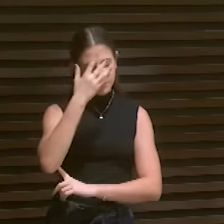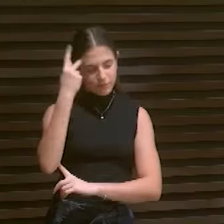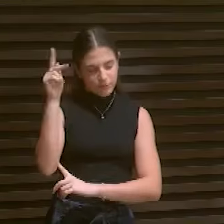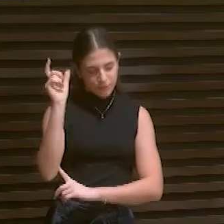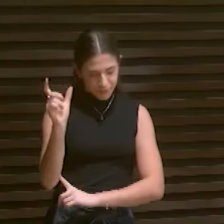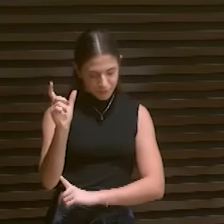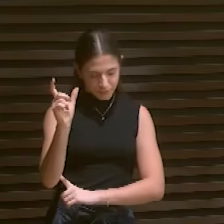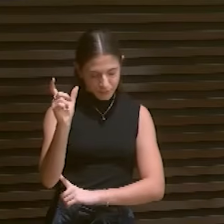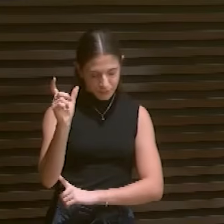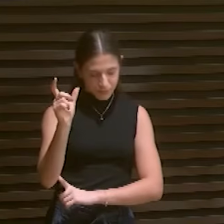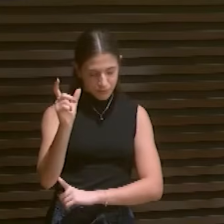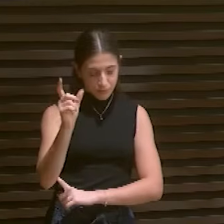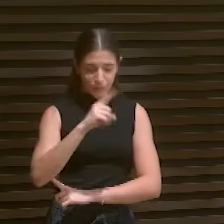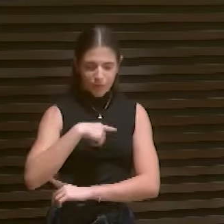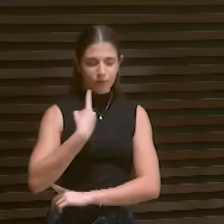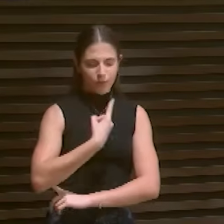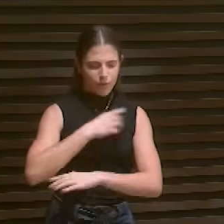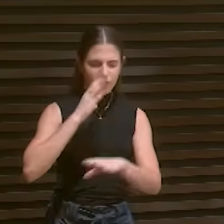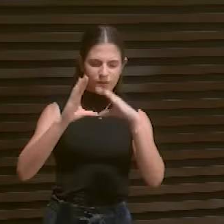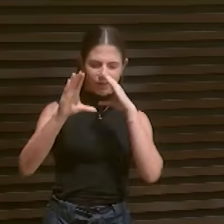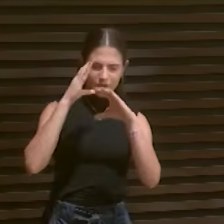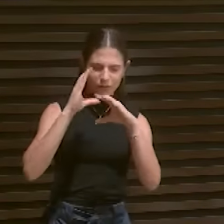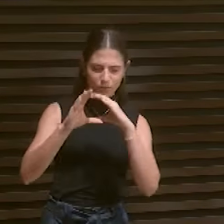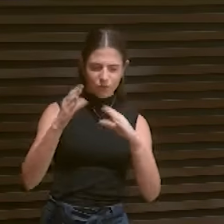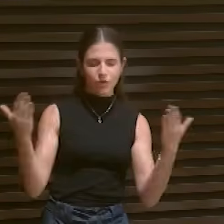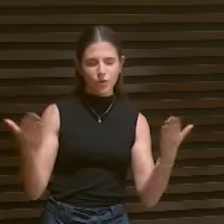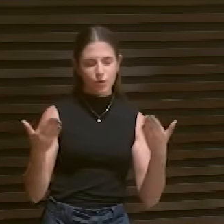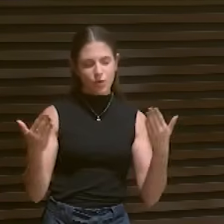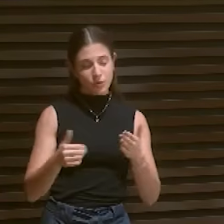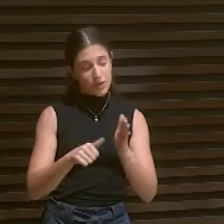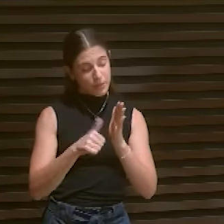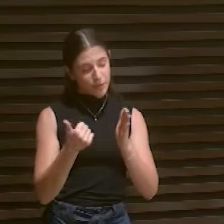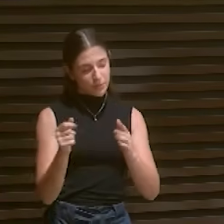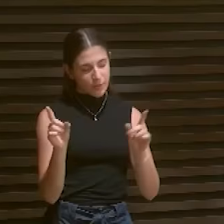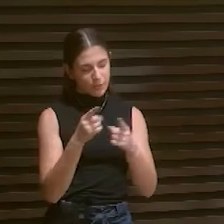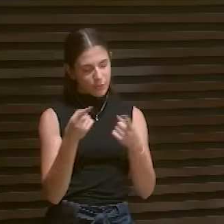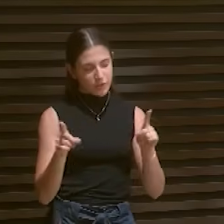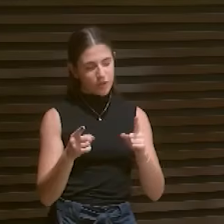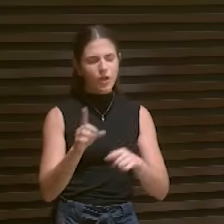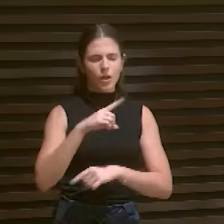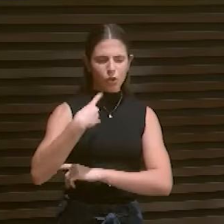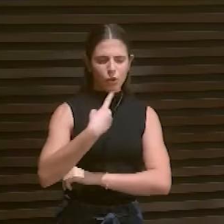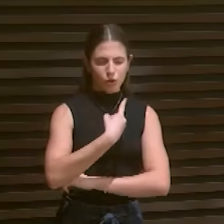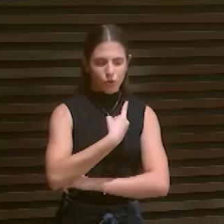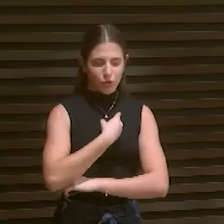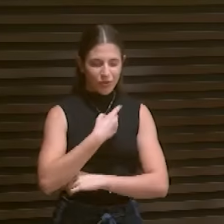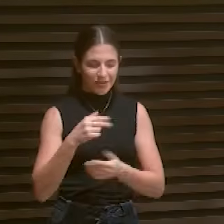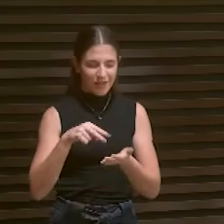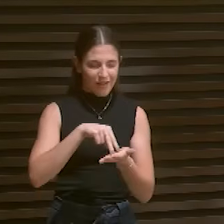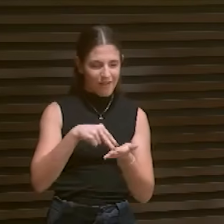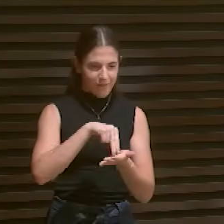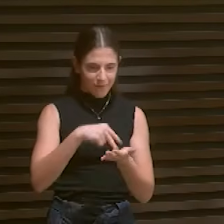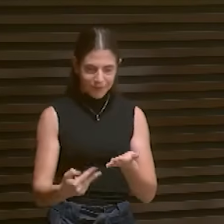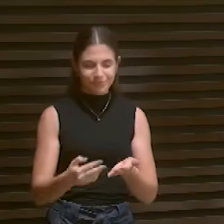palavra, e como nós cantamos, Pai, hoje, na primeira música, nós somos seres vacilantes.